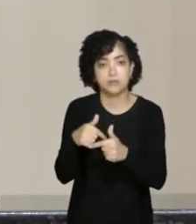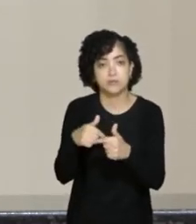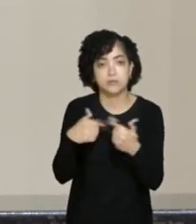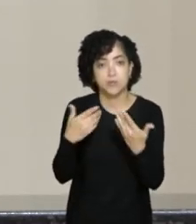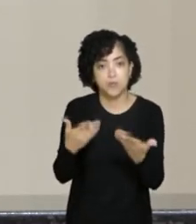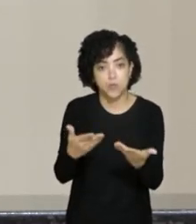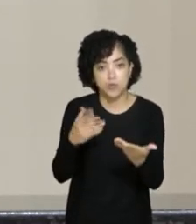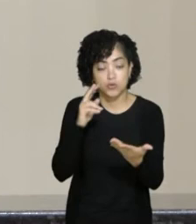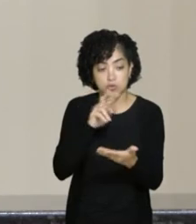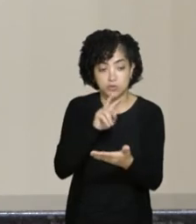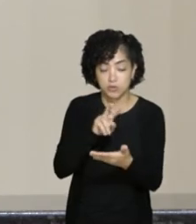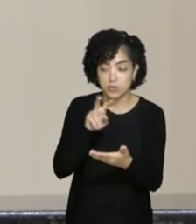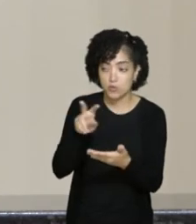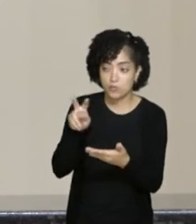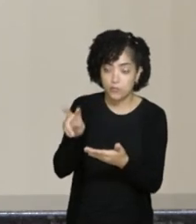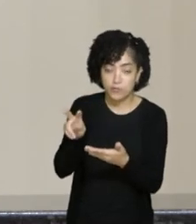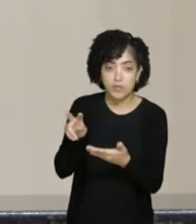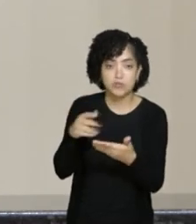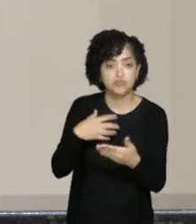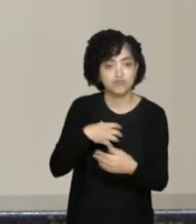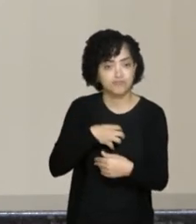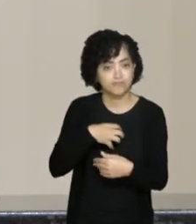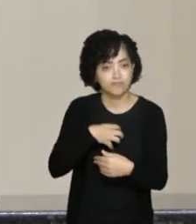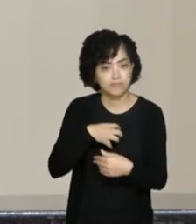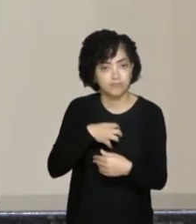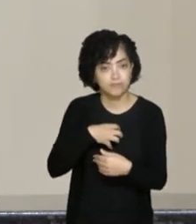eu vejo que eles se sentem